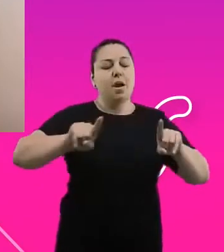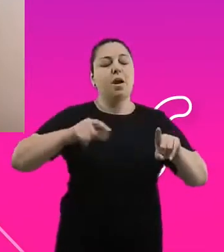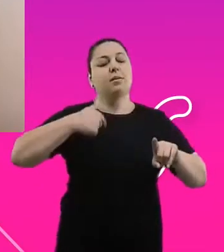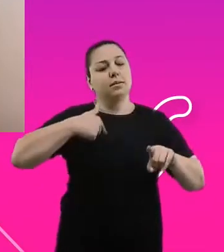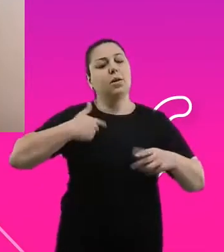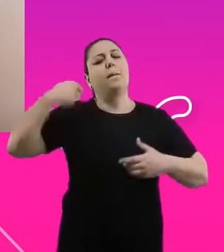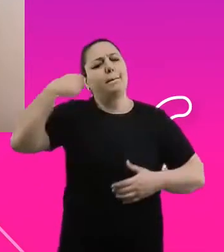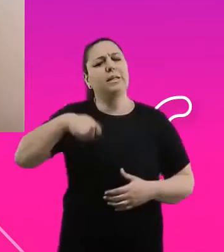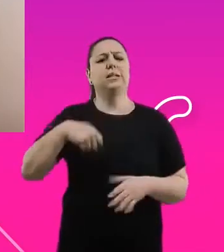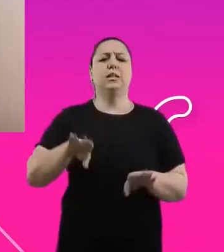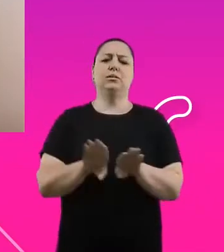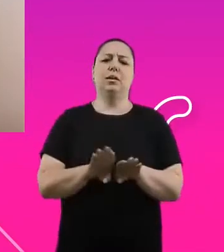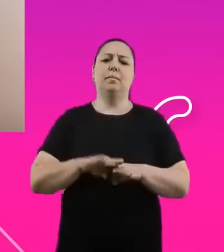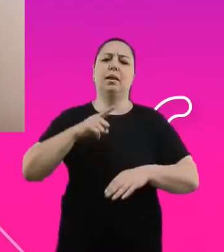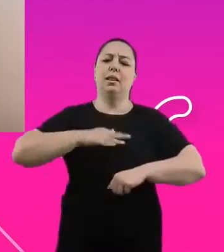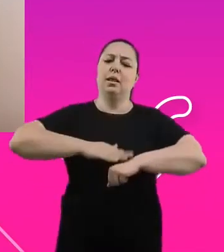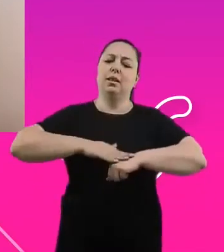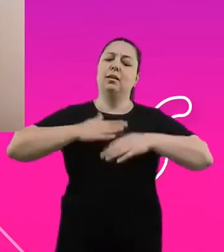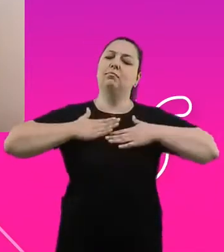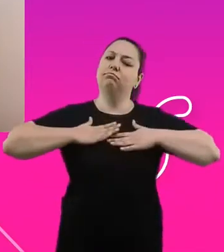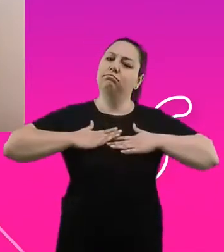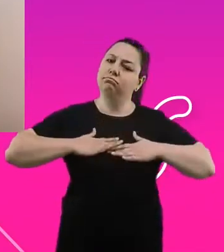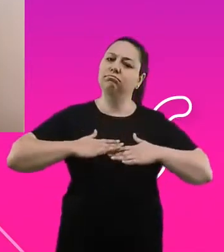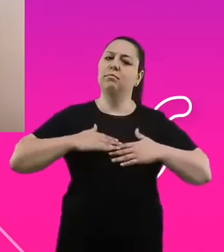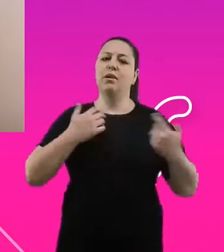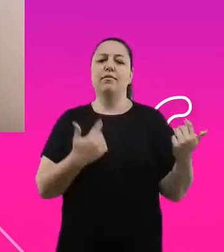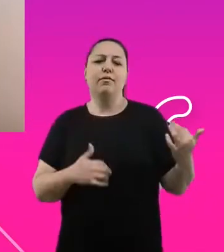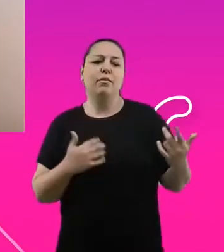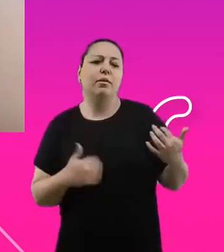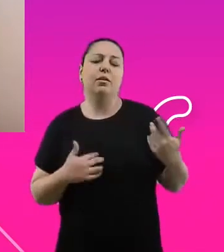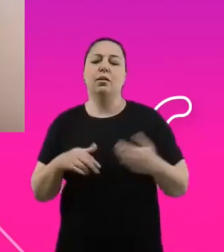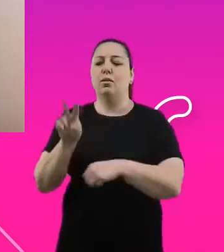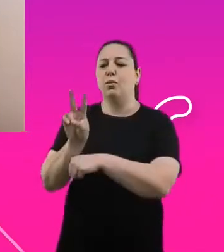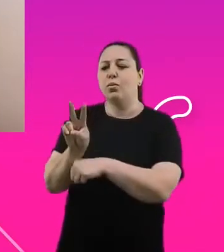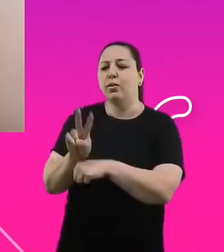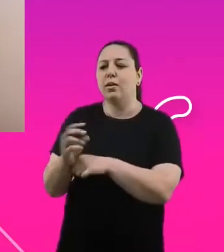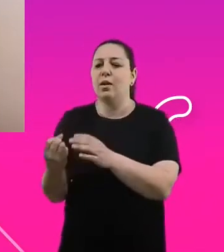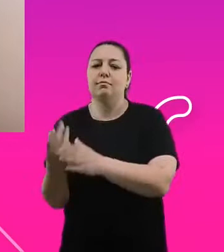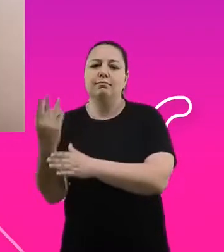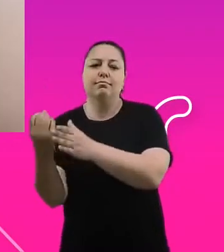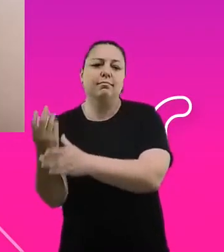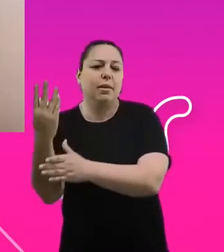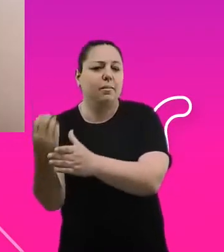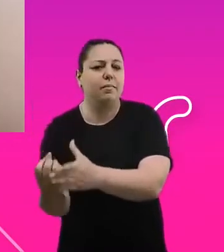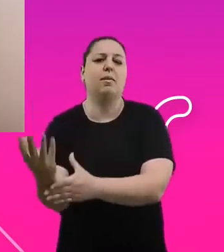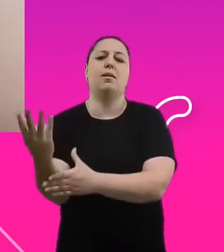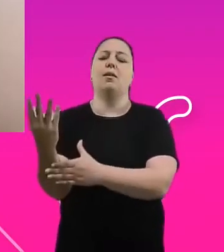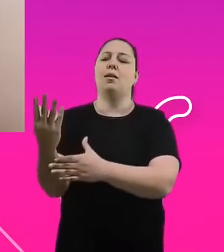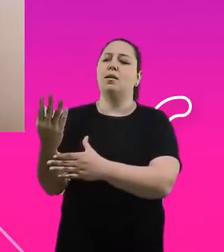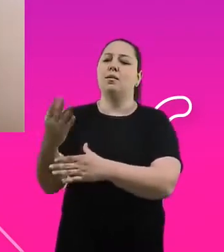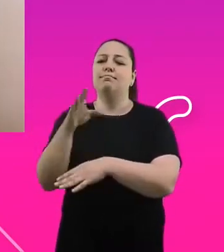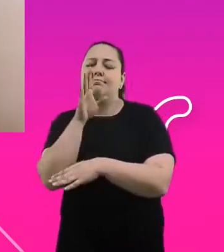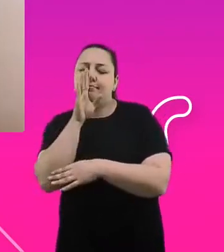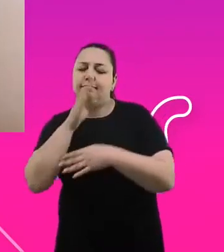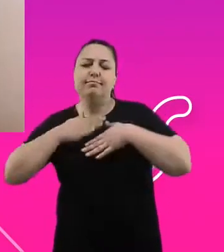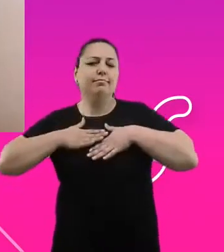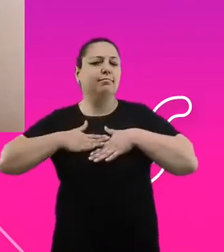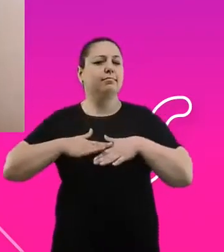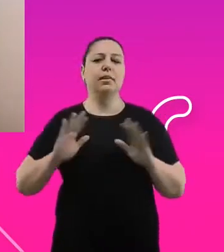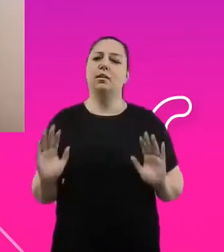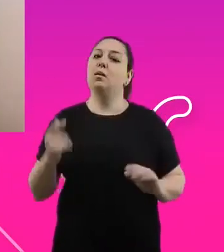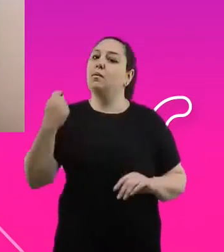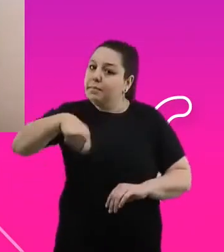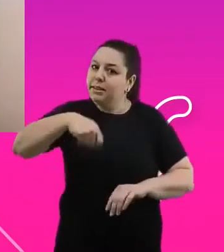tocar violão, estar aqui com vocês e trocando e conversando e não executando todo o tempo. Porque é a sementinha, né? Você planta a semente, não adianta